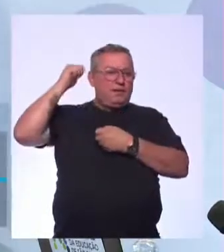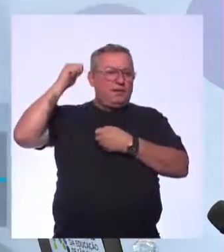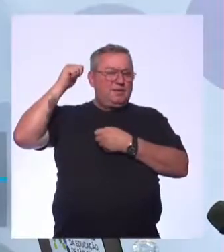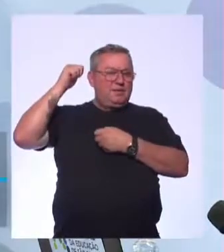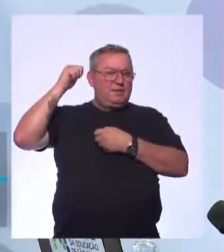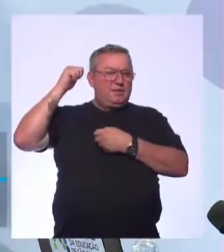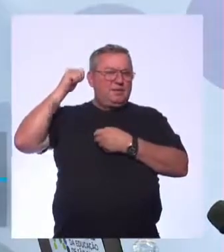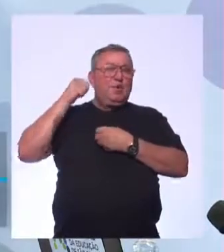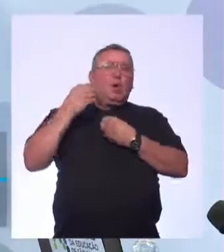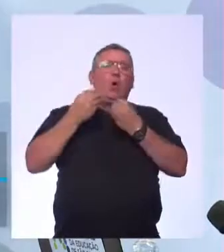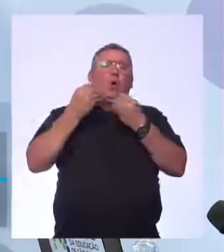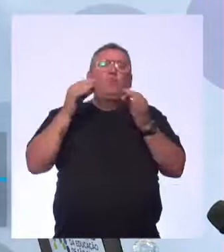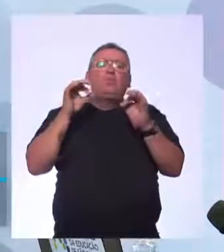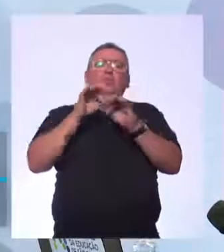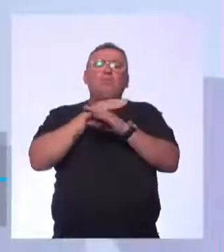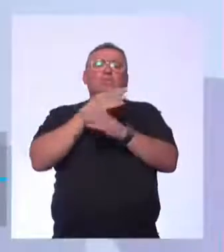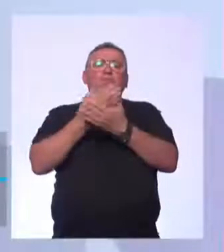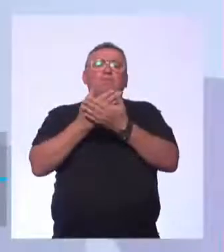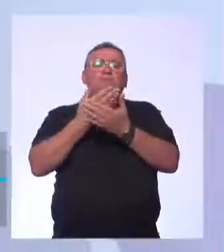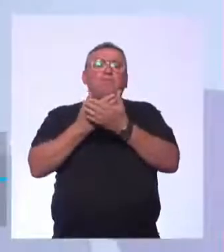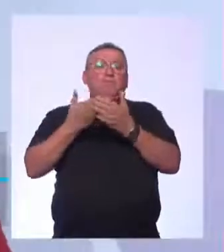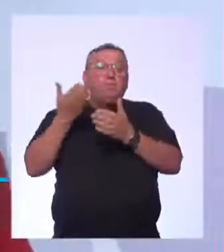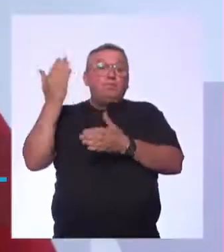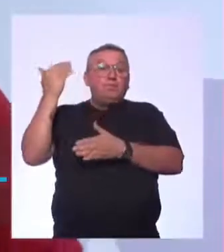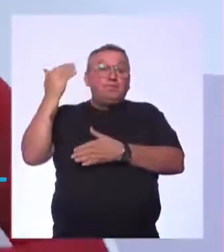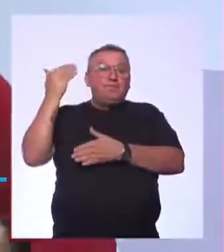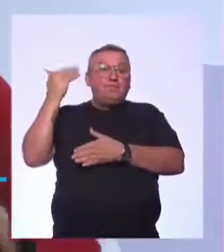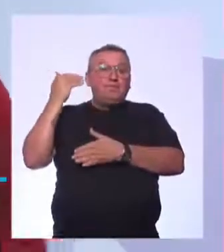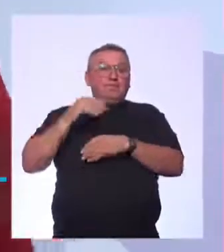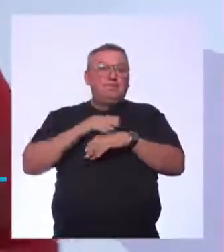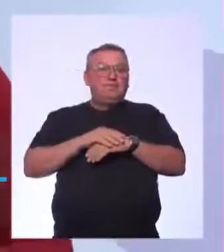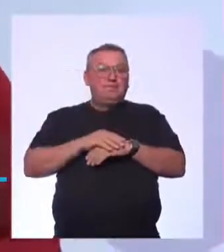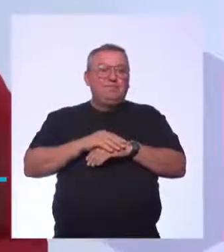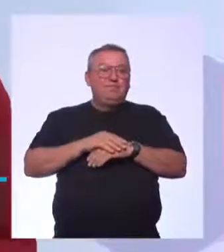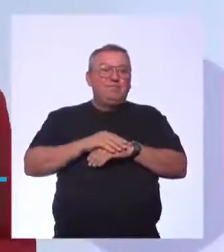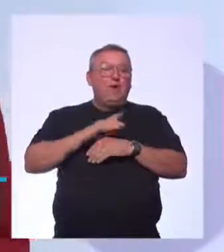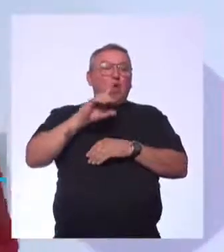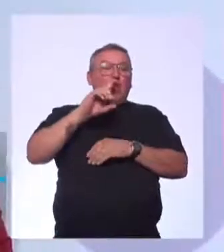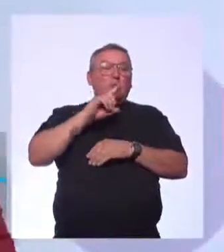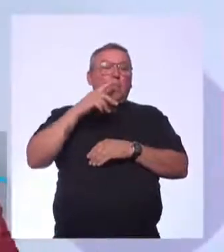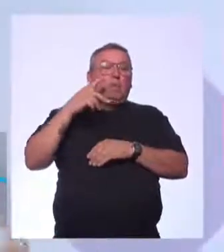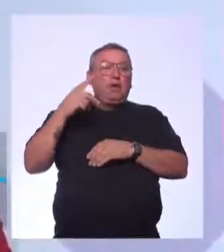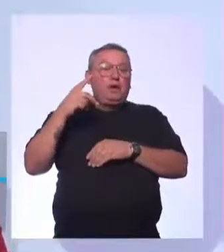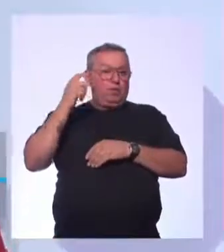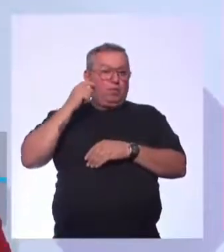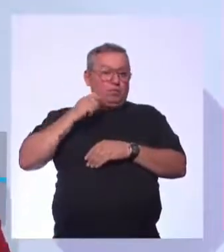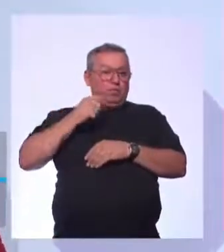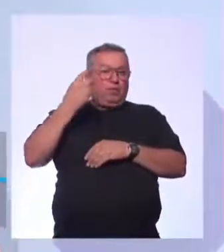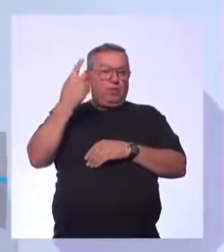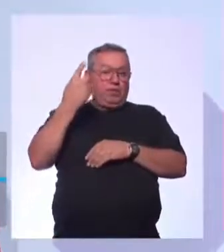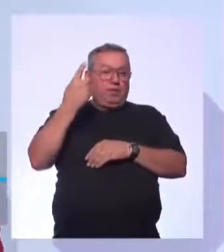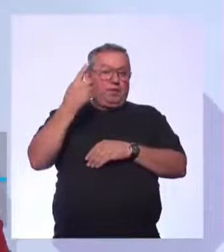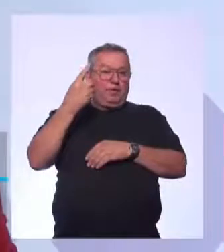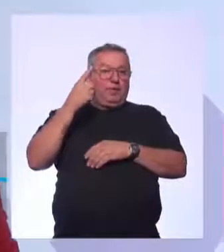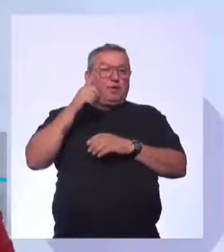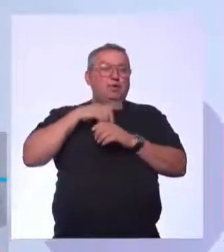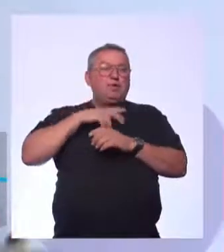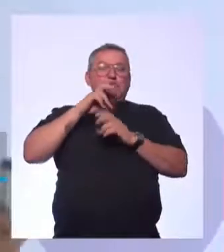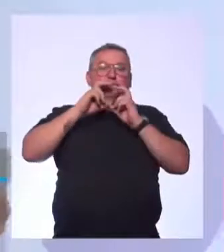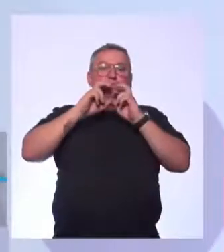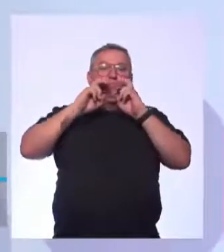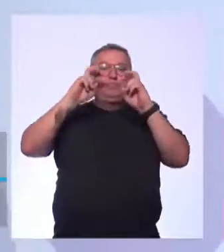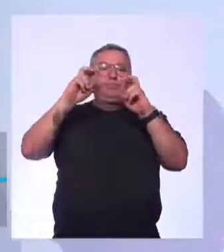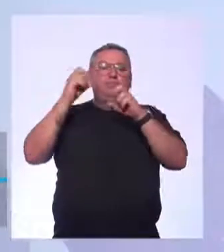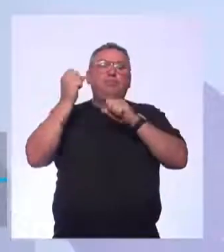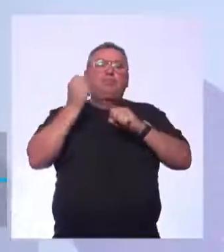que nós terminamos a aula anterior? Foi assim, o Dom Pedro I, ele foi lá e proclamou a independência, né, lá